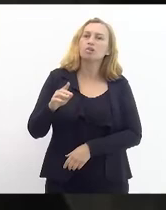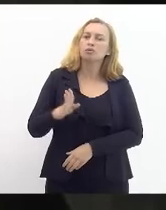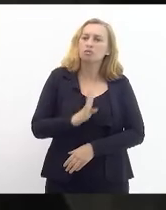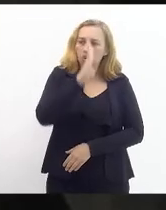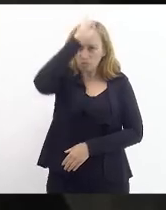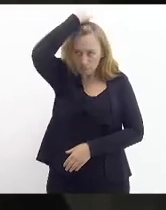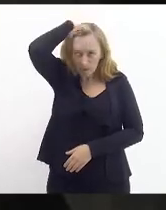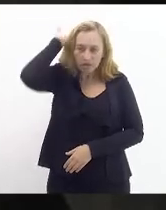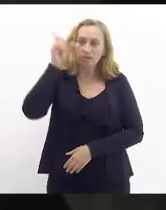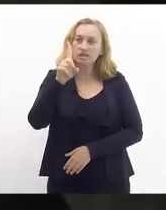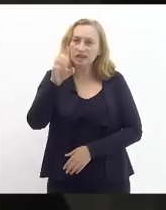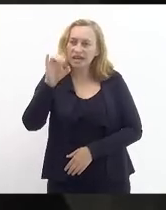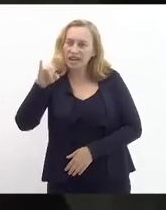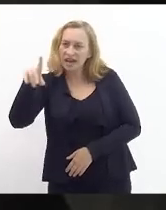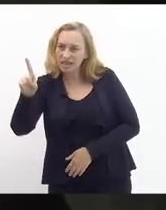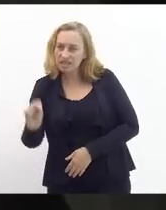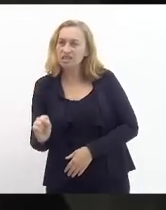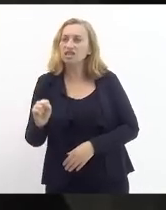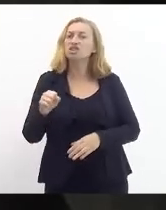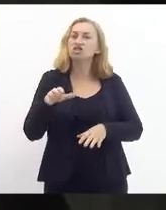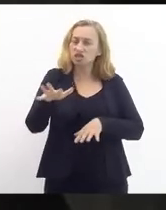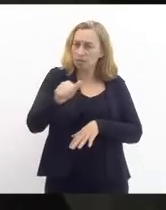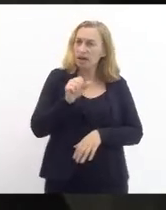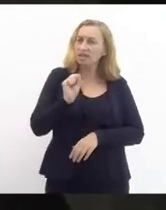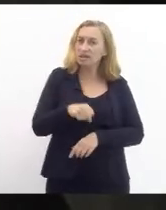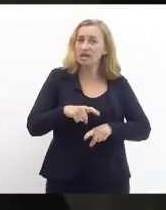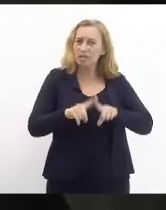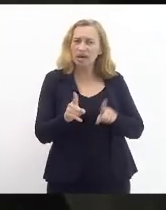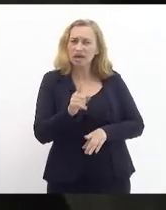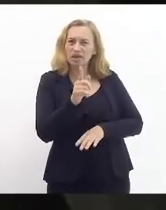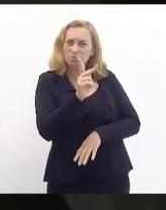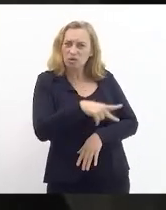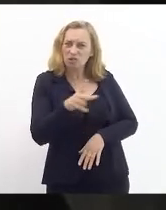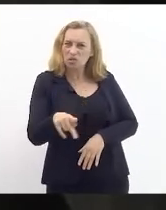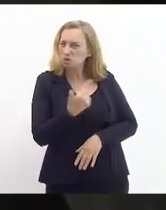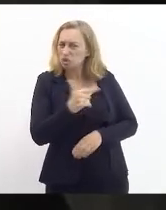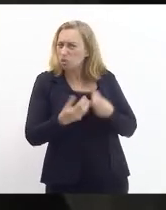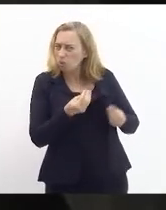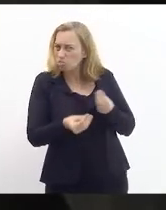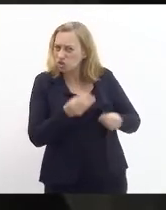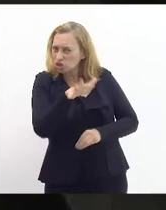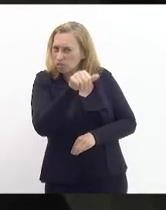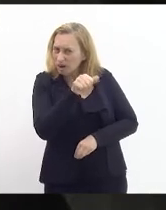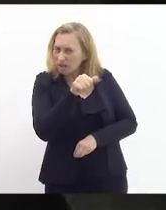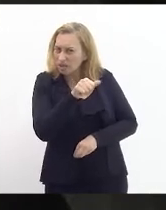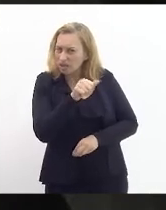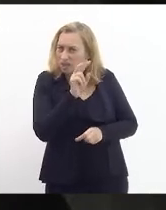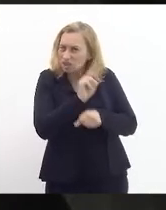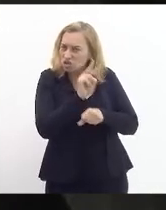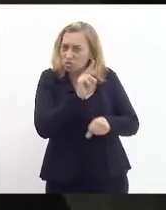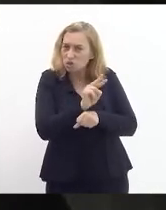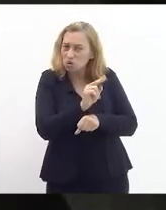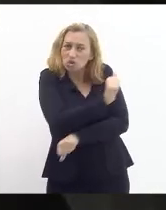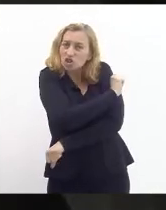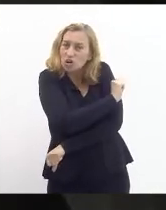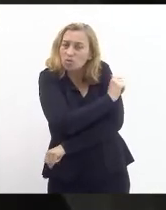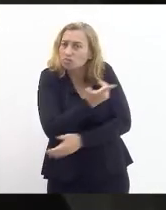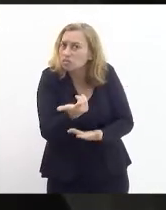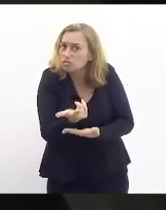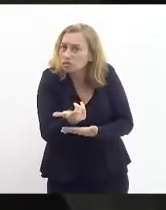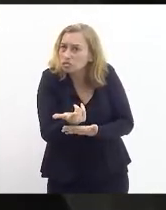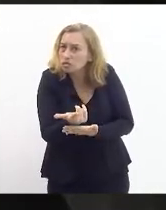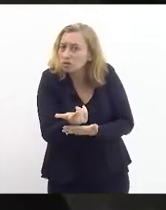está vinculado inclusiva educação tem que chamar agora quando aparecer mais professora não tem como chamar inspetor de alunos